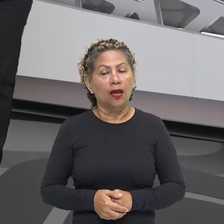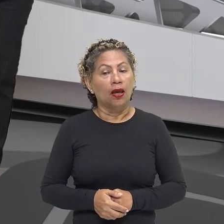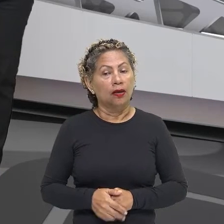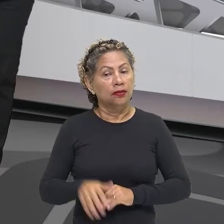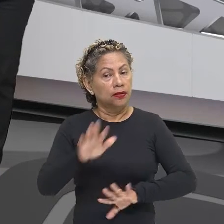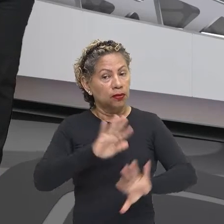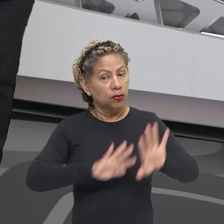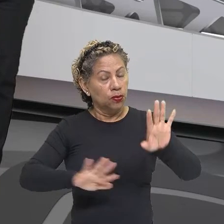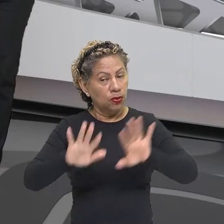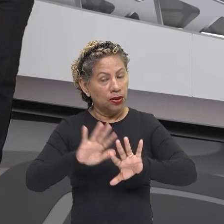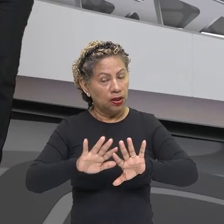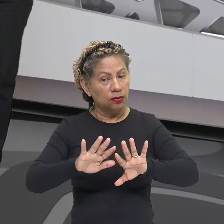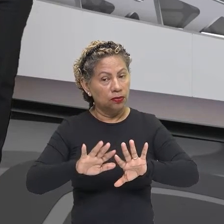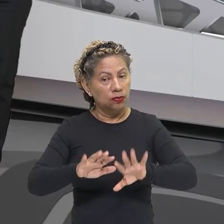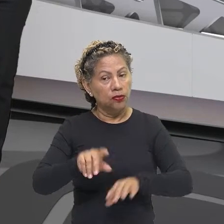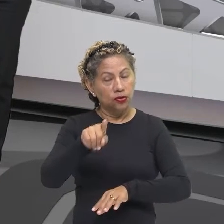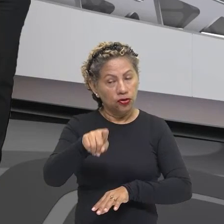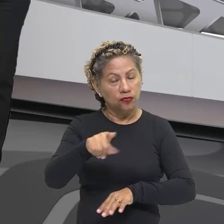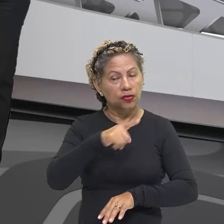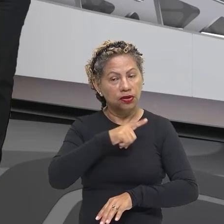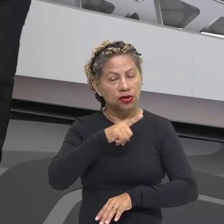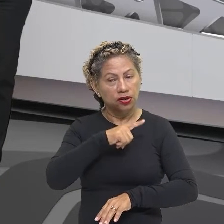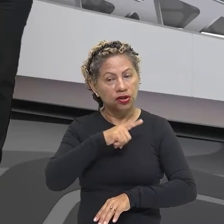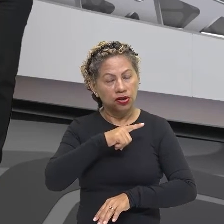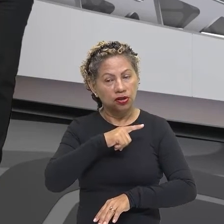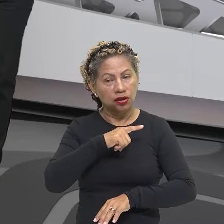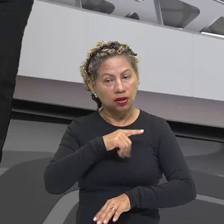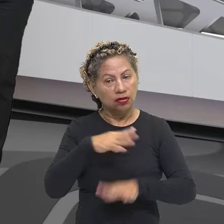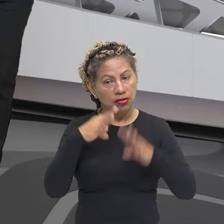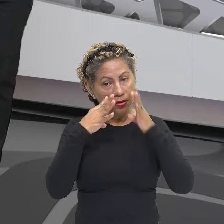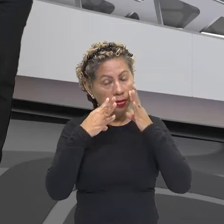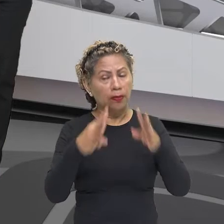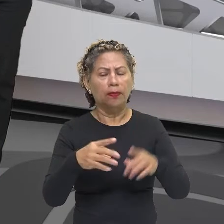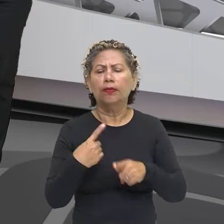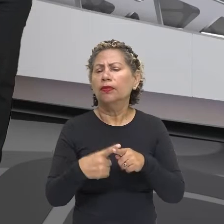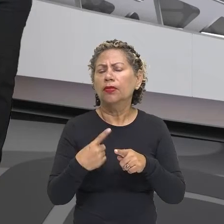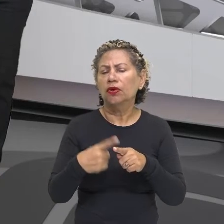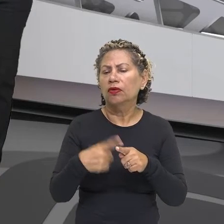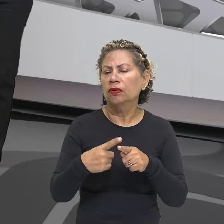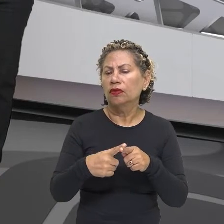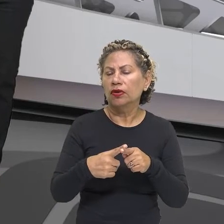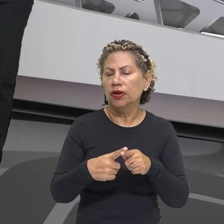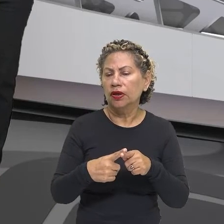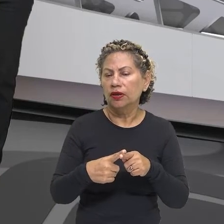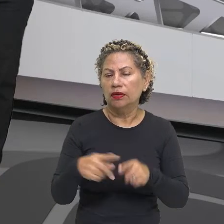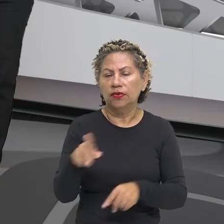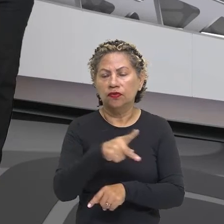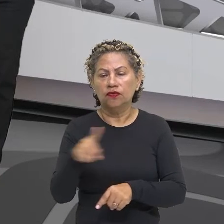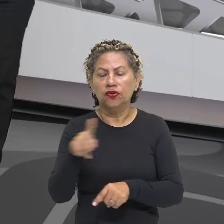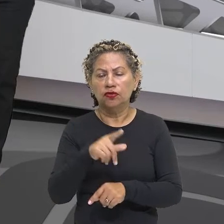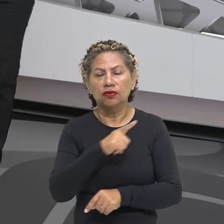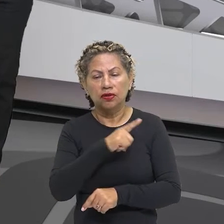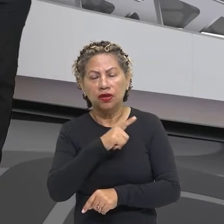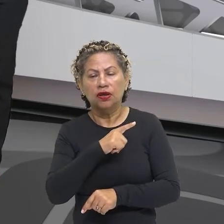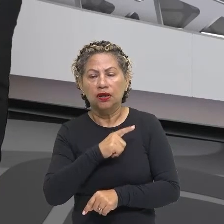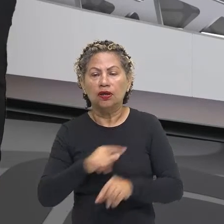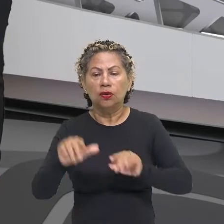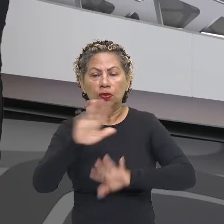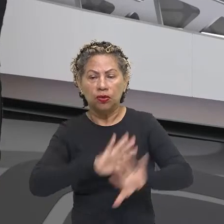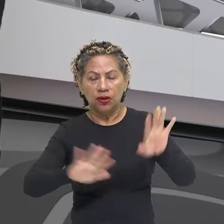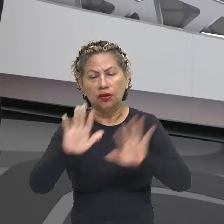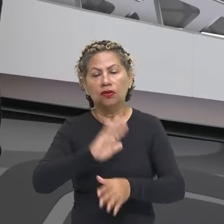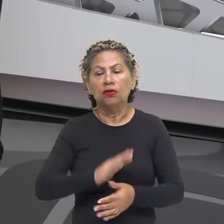que a gente tenha uma utilização segura nos nossos dispositivos. Mas